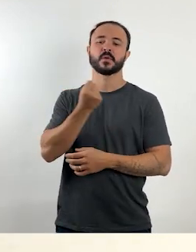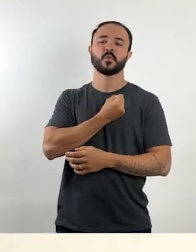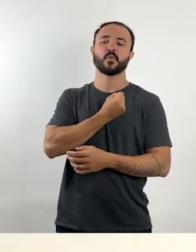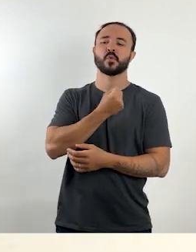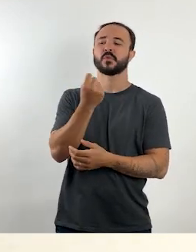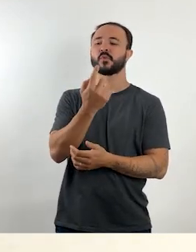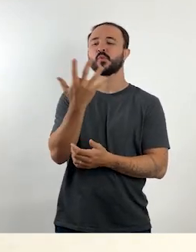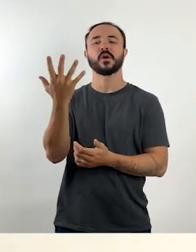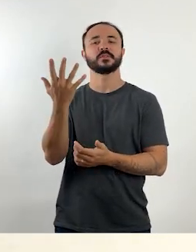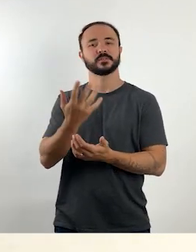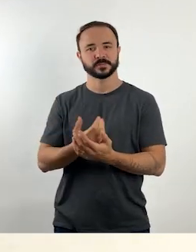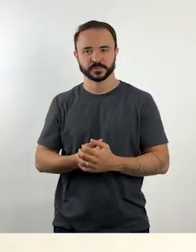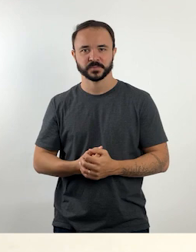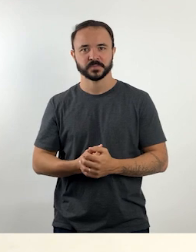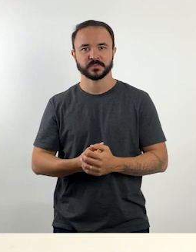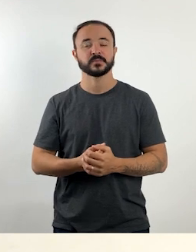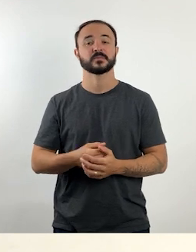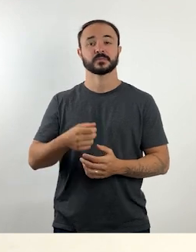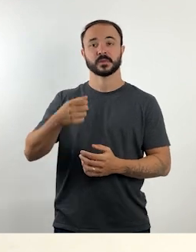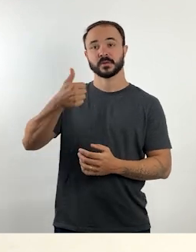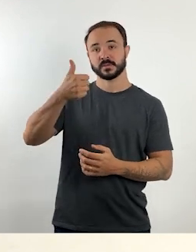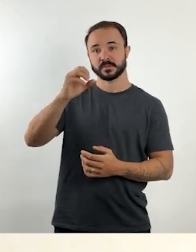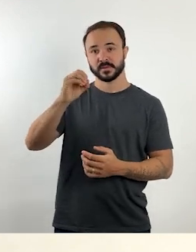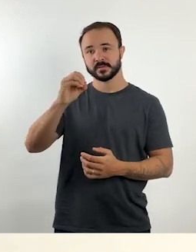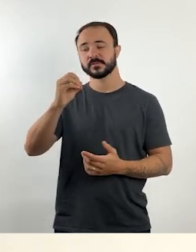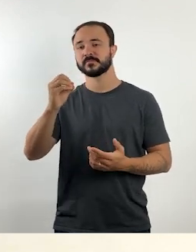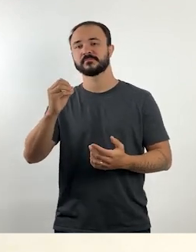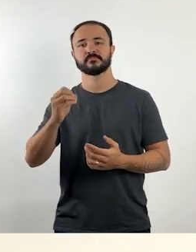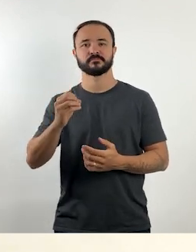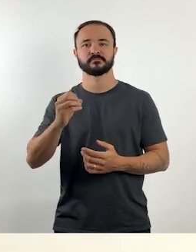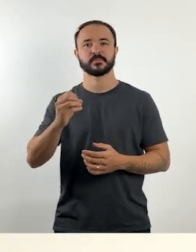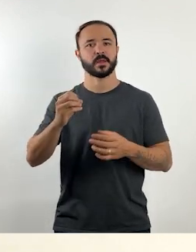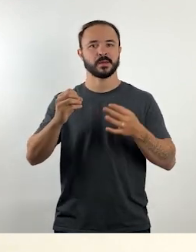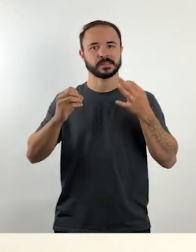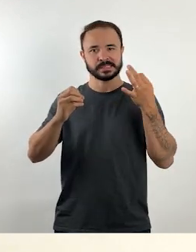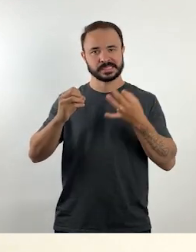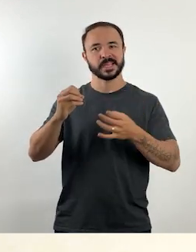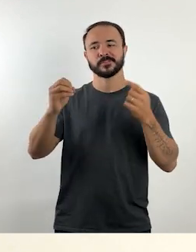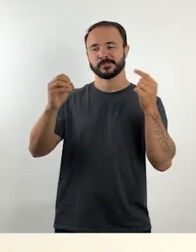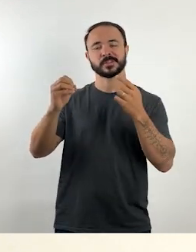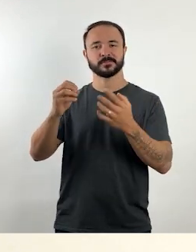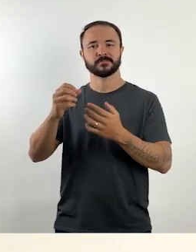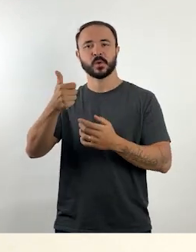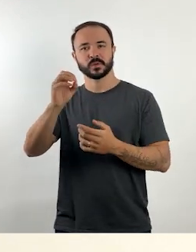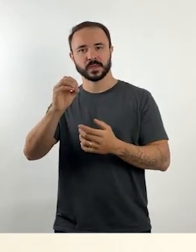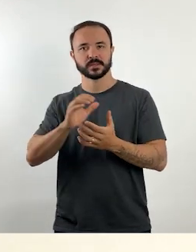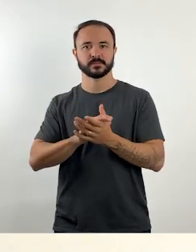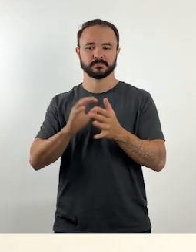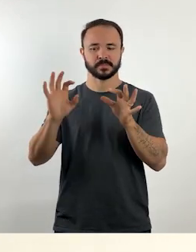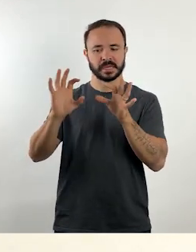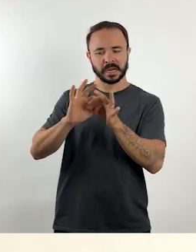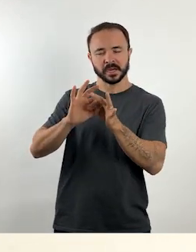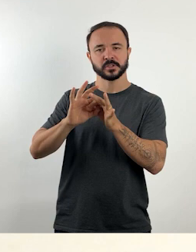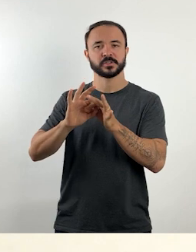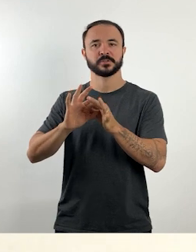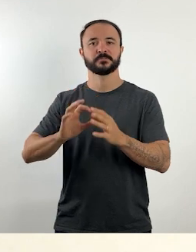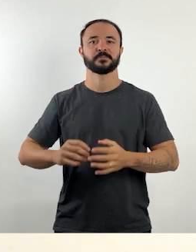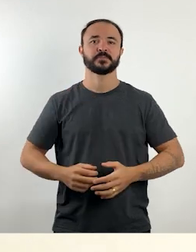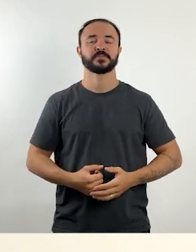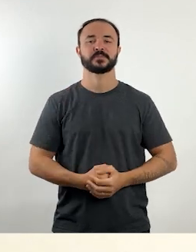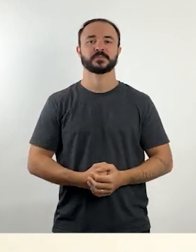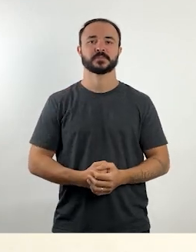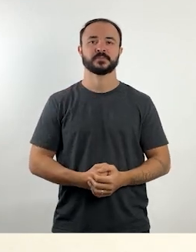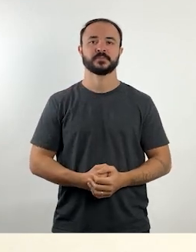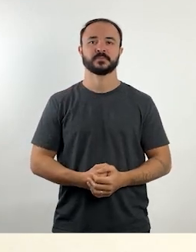2, 3, 4, 5, 6, 7, 8, 9 e no 10º furo eu coloco aí a